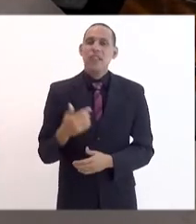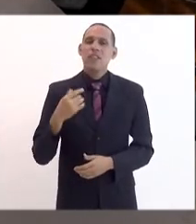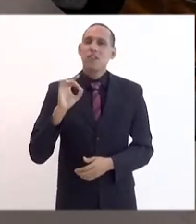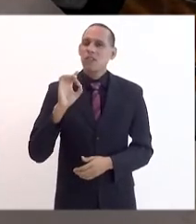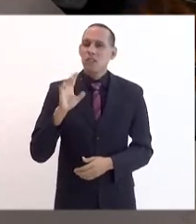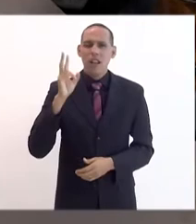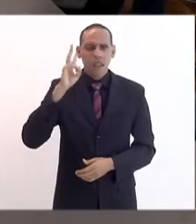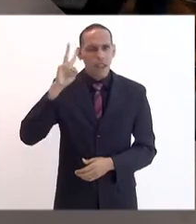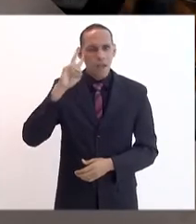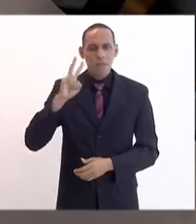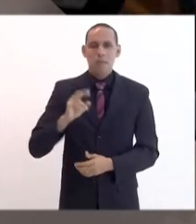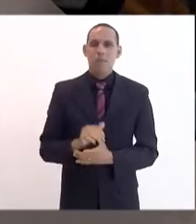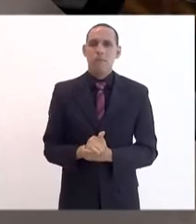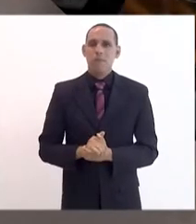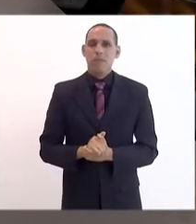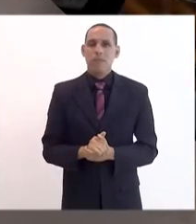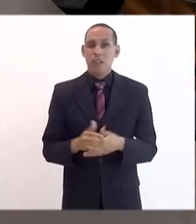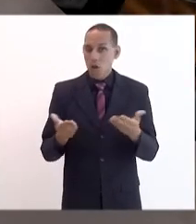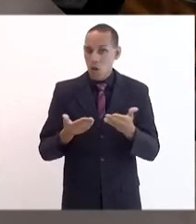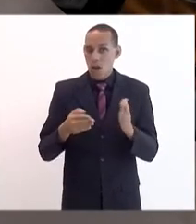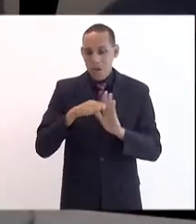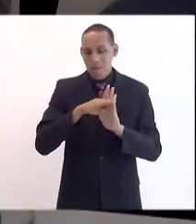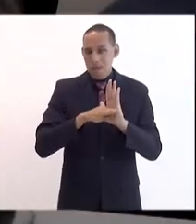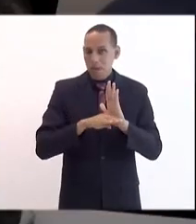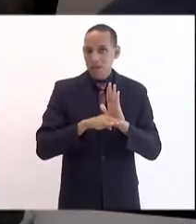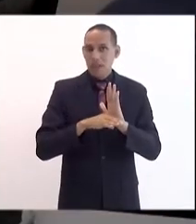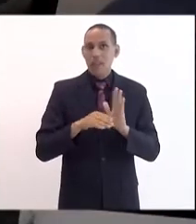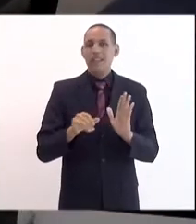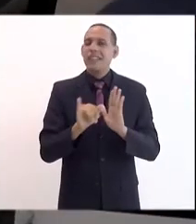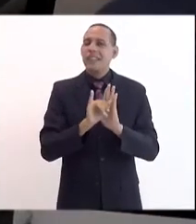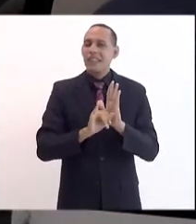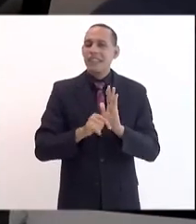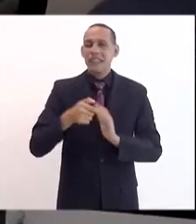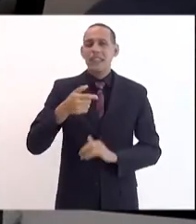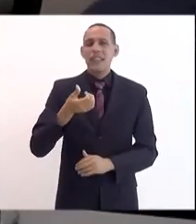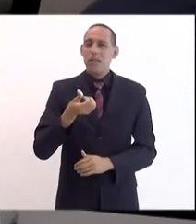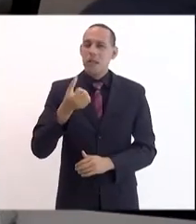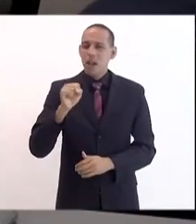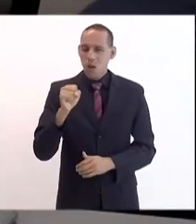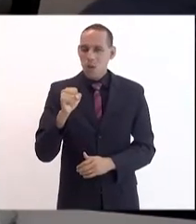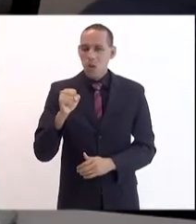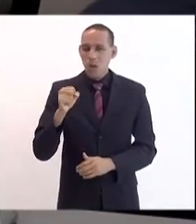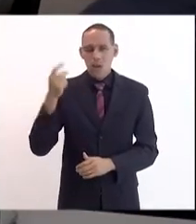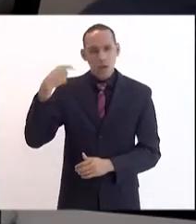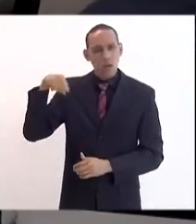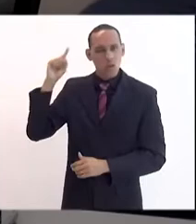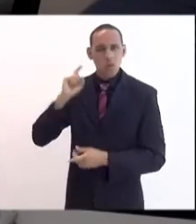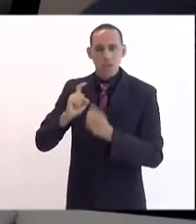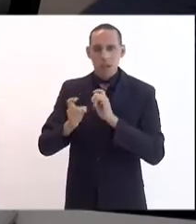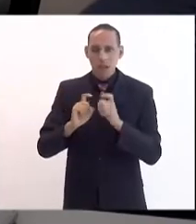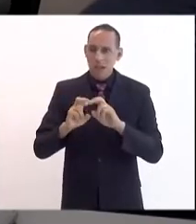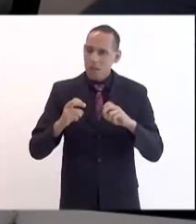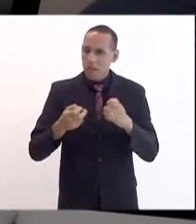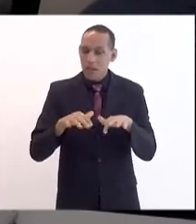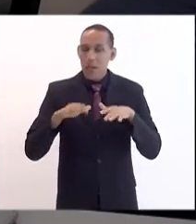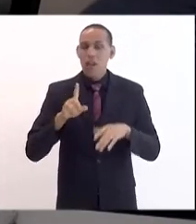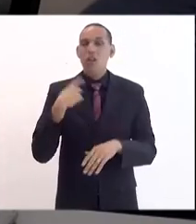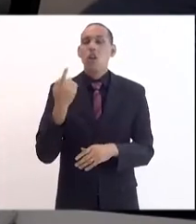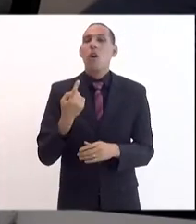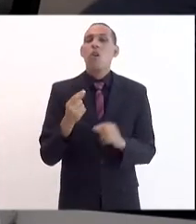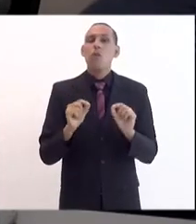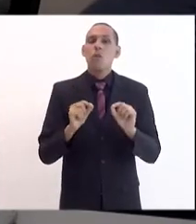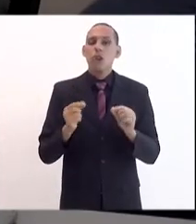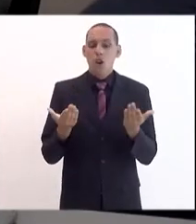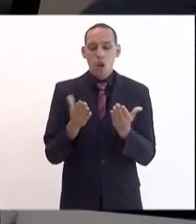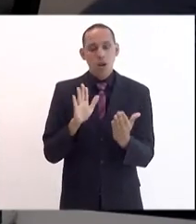queria lembrar que na pauta de hoje, o item 68, foi aquele que eu levantei na última sessão plenária, que a gente não deixasse enfrentá-lo na sessão